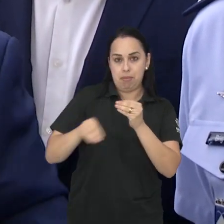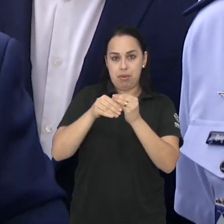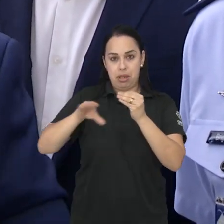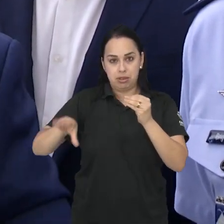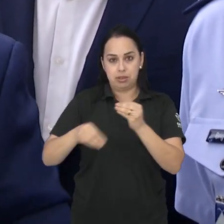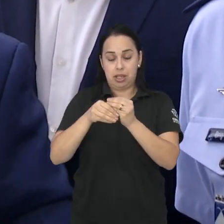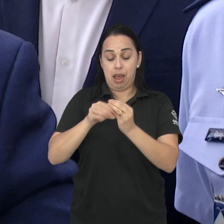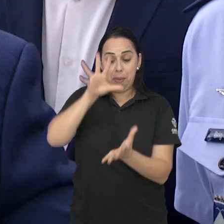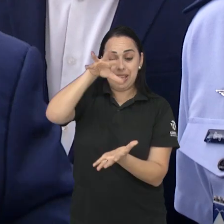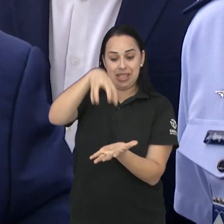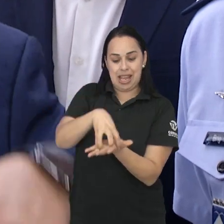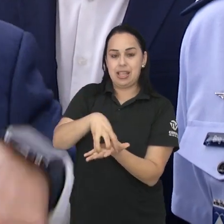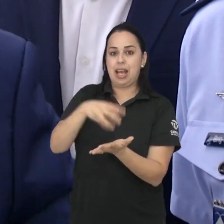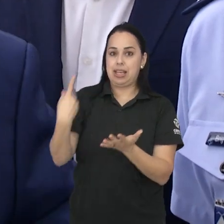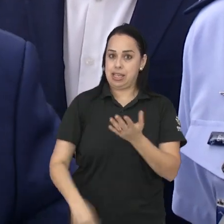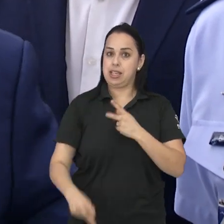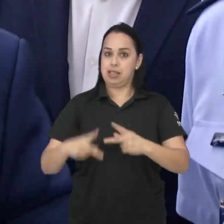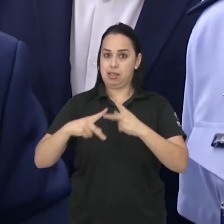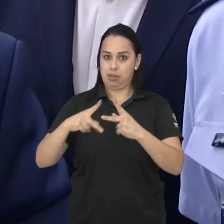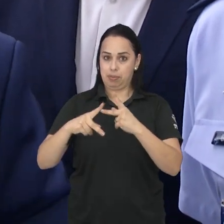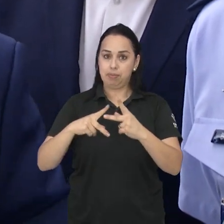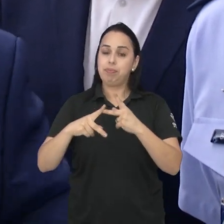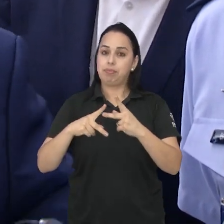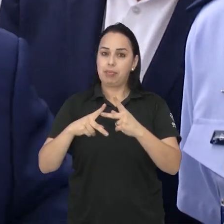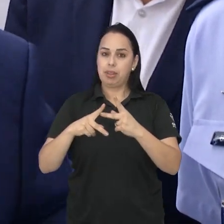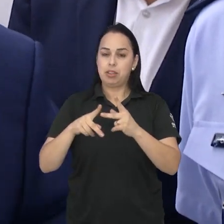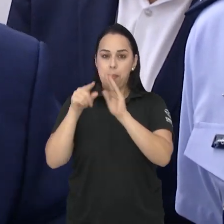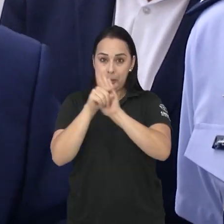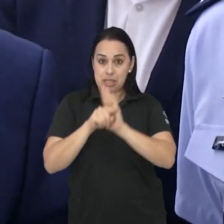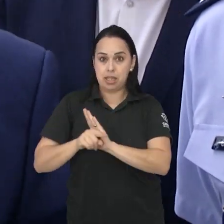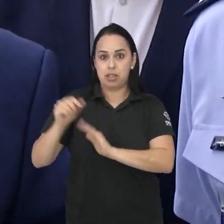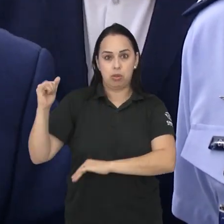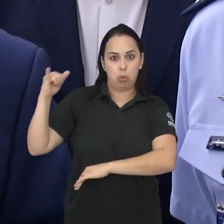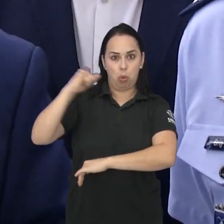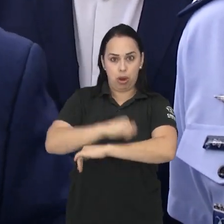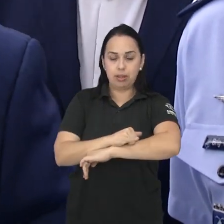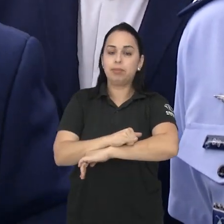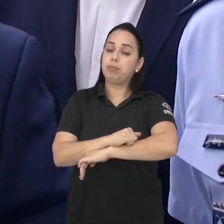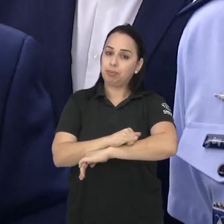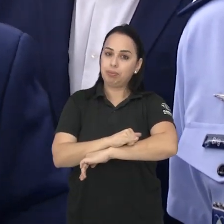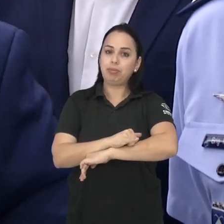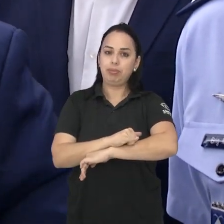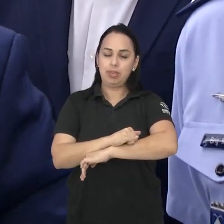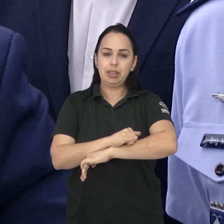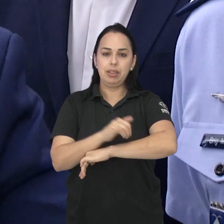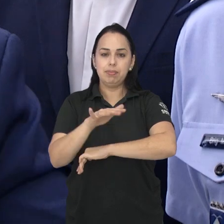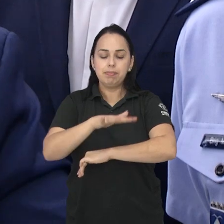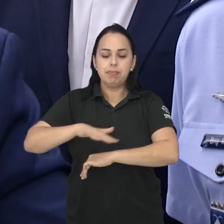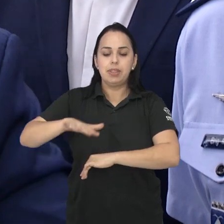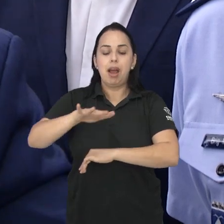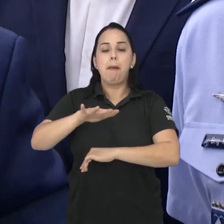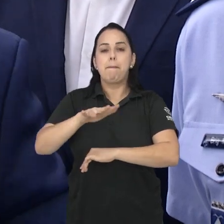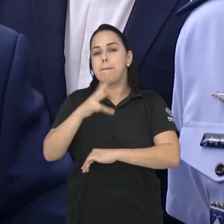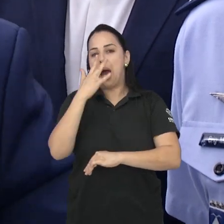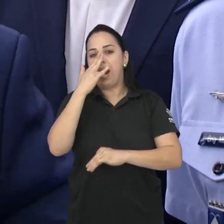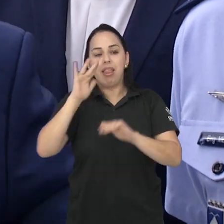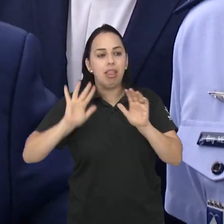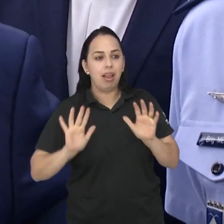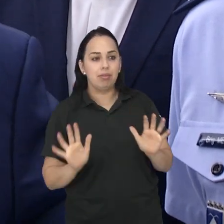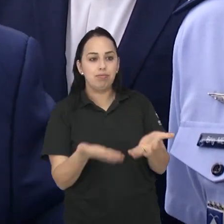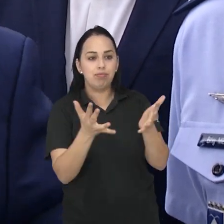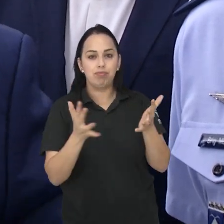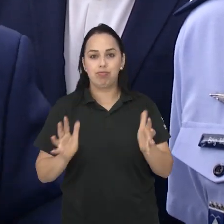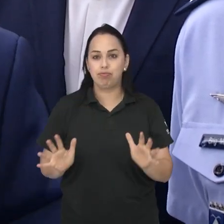sendo agregada num centro que vai ter sede aqui em São José dos Campos, no Instituto Tecnológico e Aeronáutico, e você cria um ambiente que vai dar